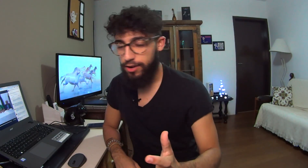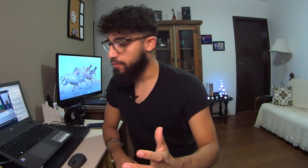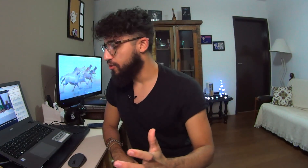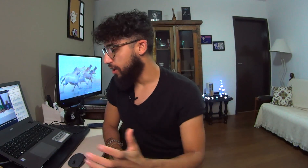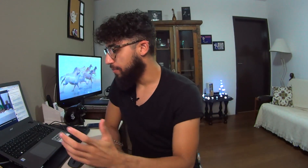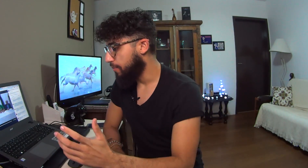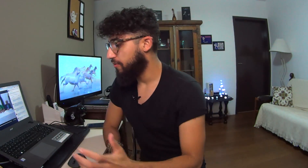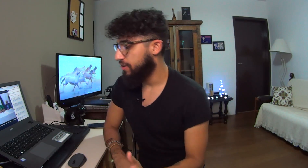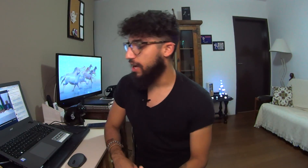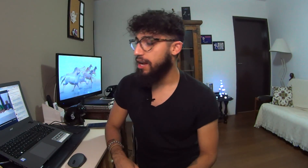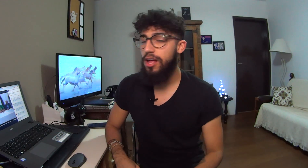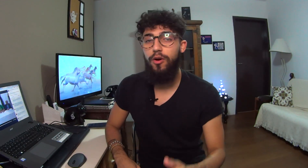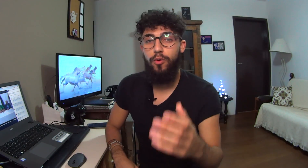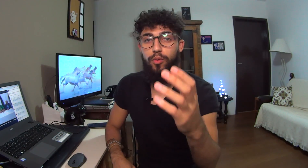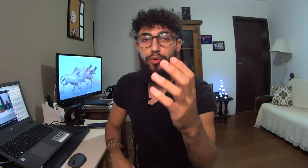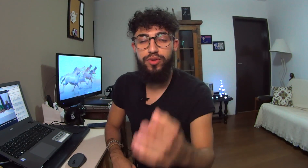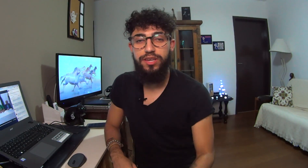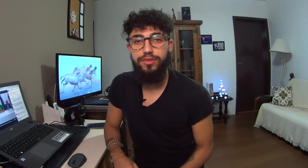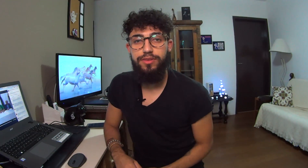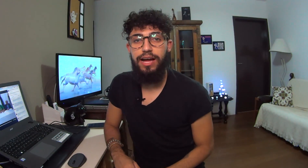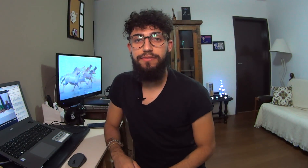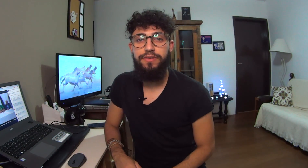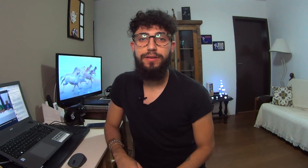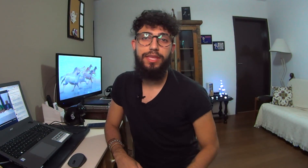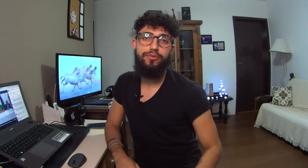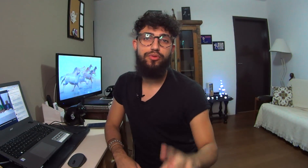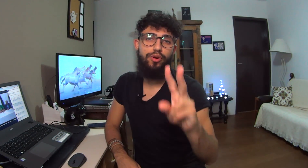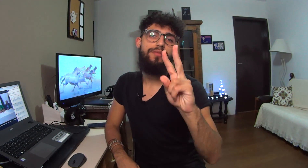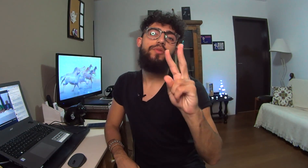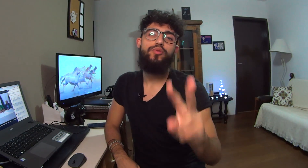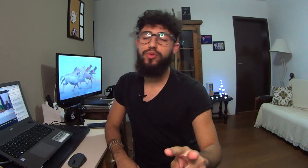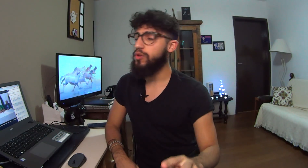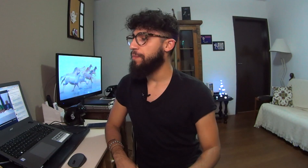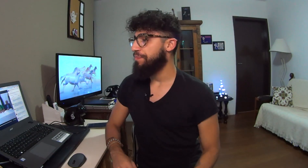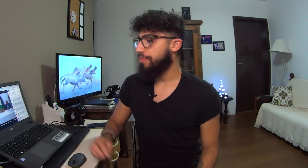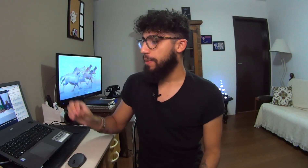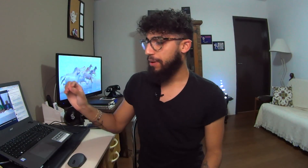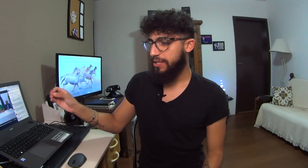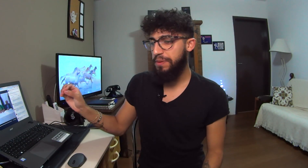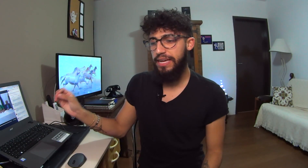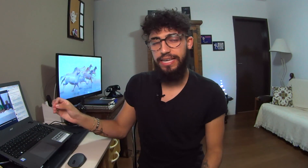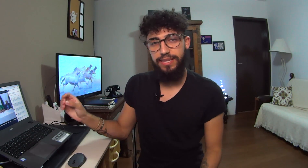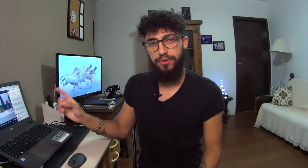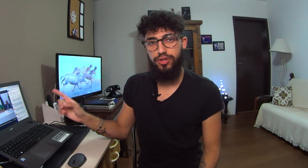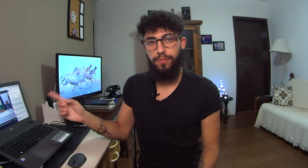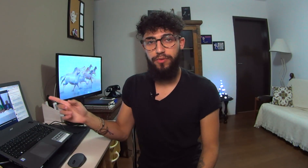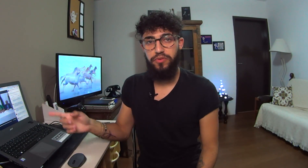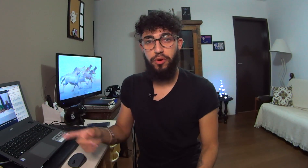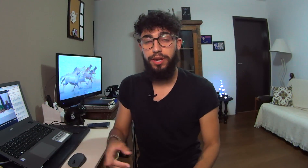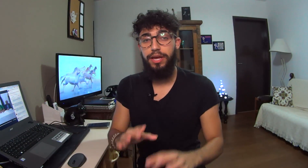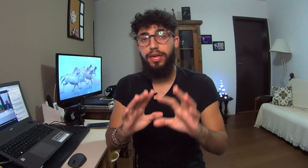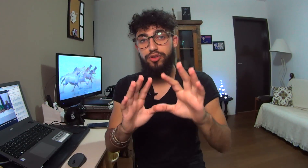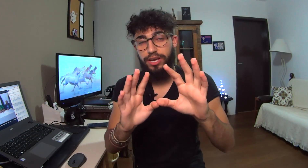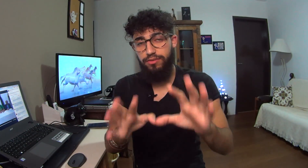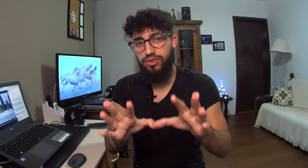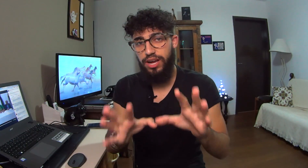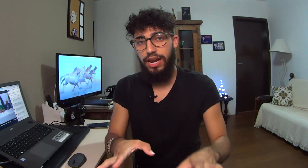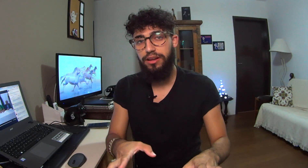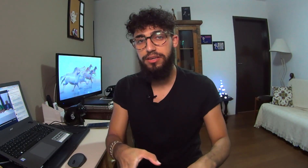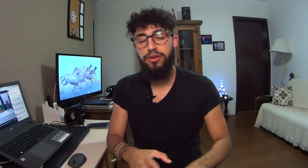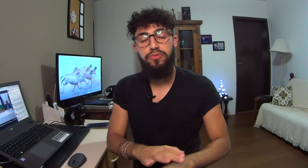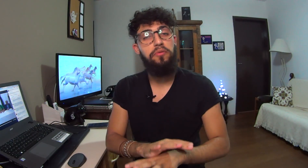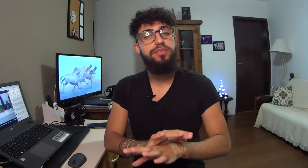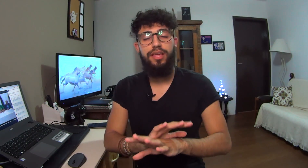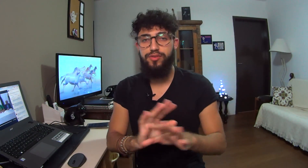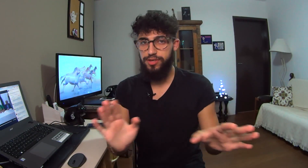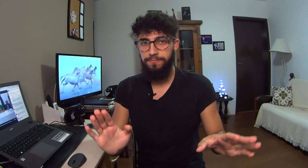sua cara, como diria Pabllo Vittar, o Luciano Davan tendo 2 minutos para explicar essa medida provisória. Eu já quero deixar